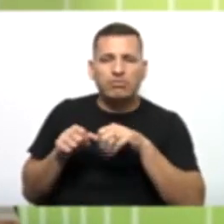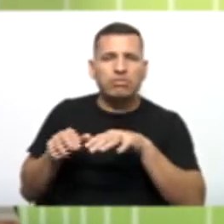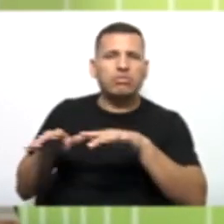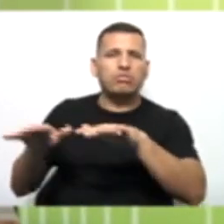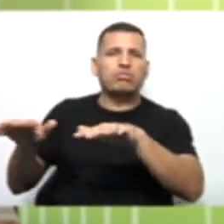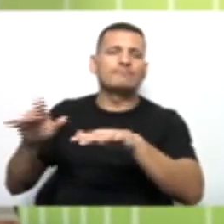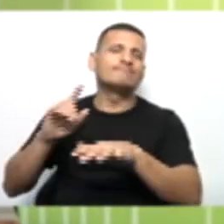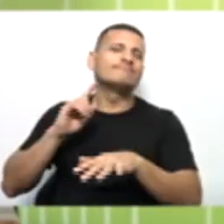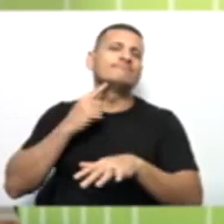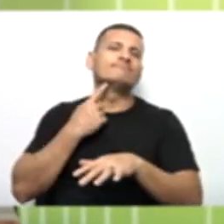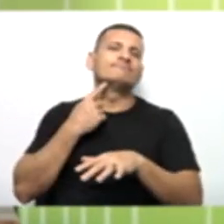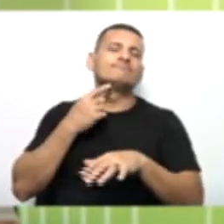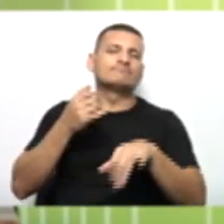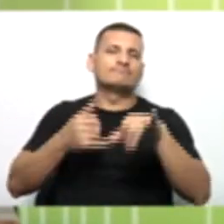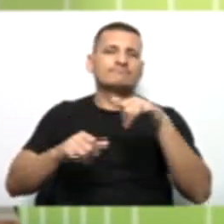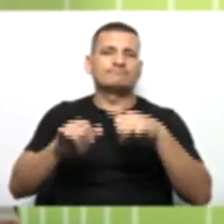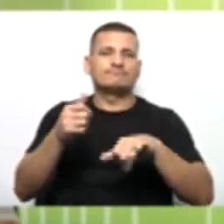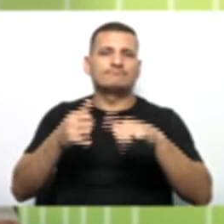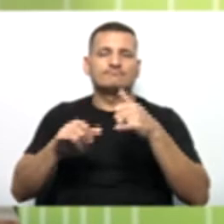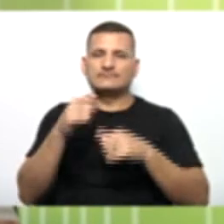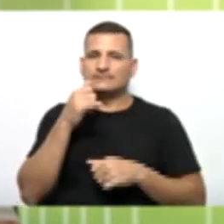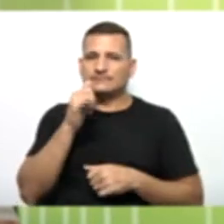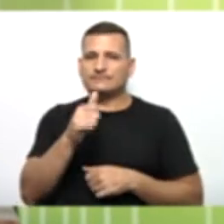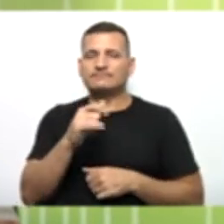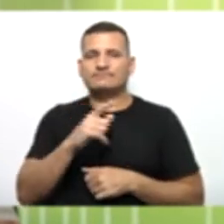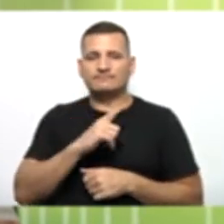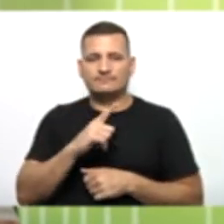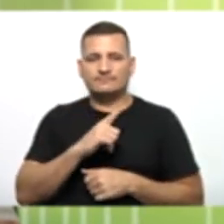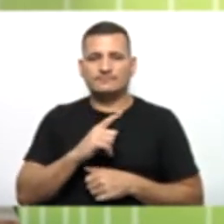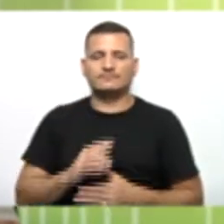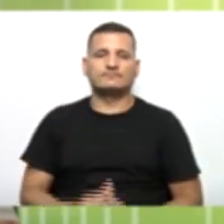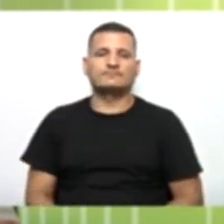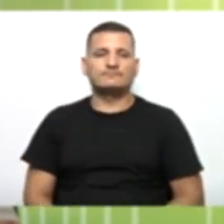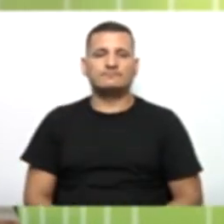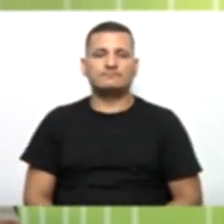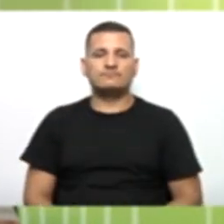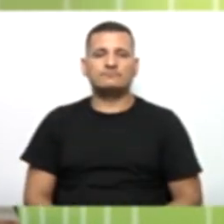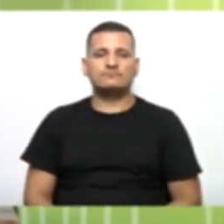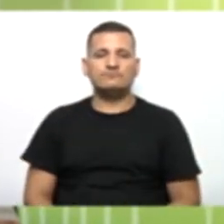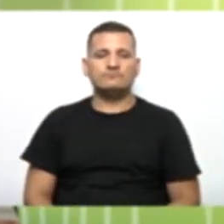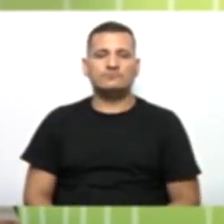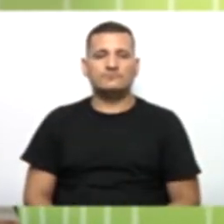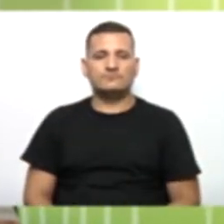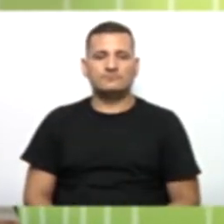que uma grande quantidade de matéria orgânica.